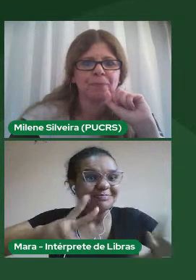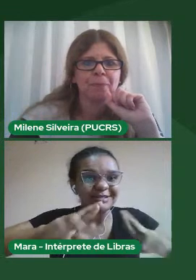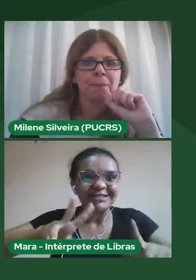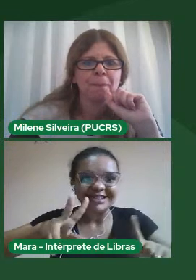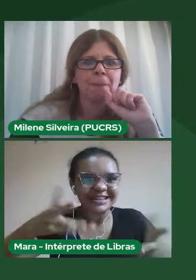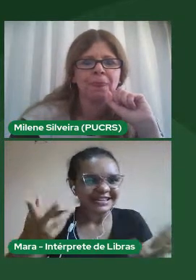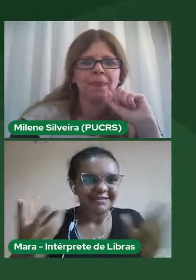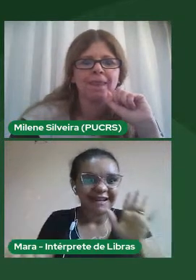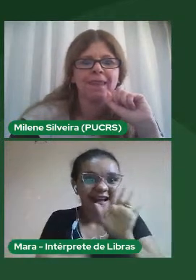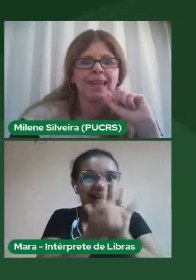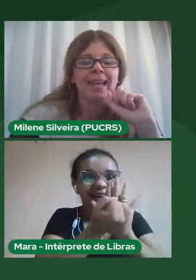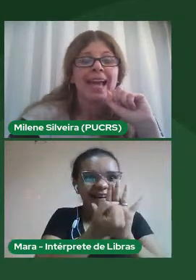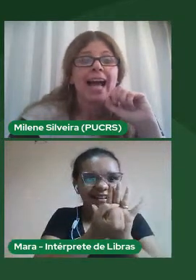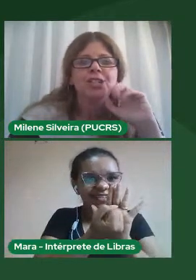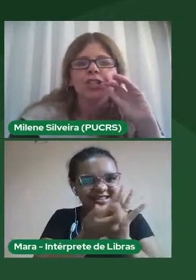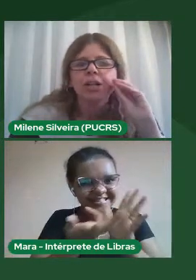IHC.